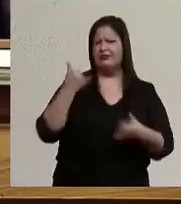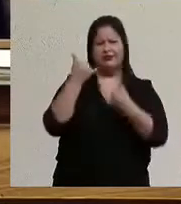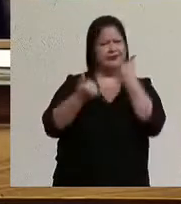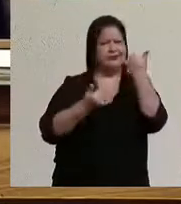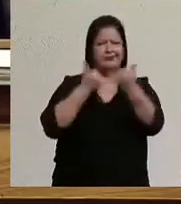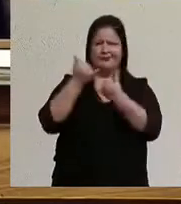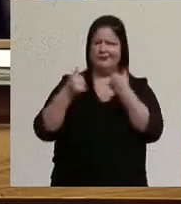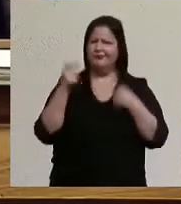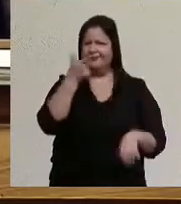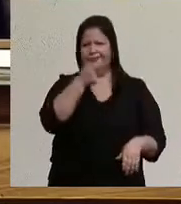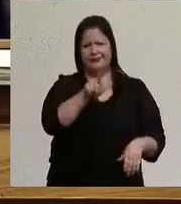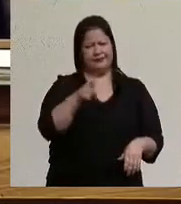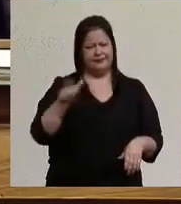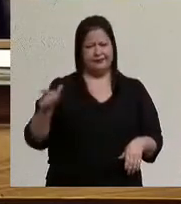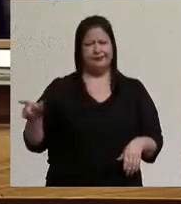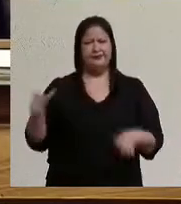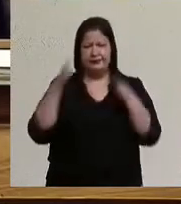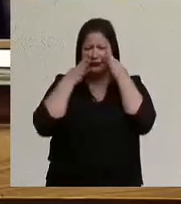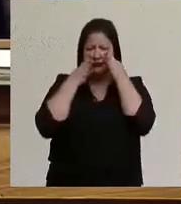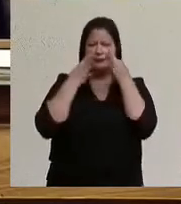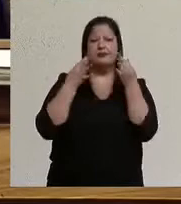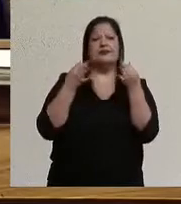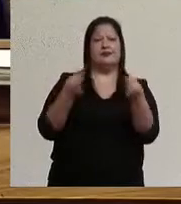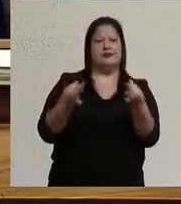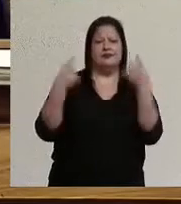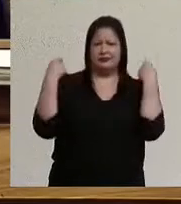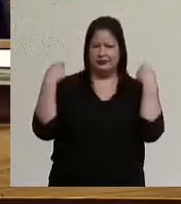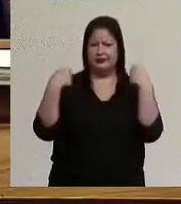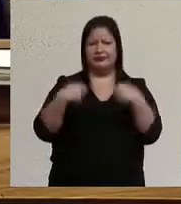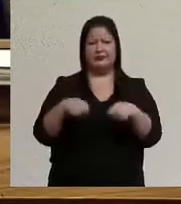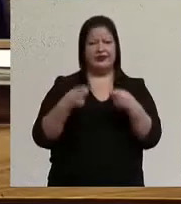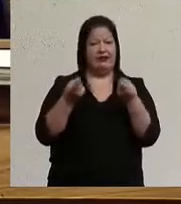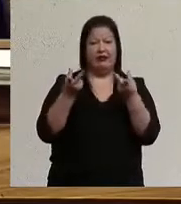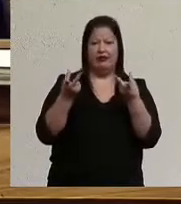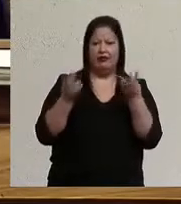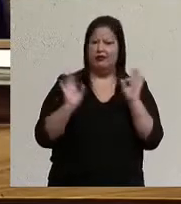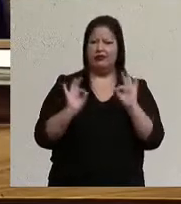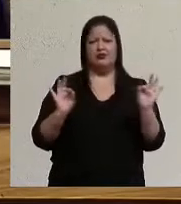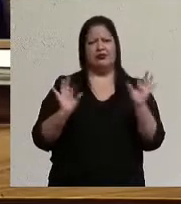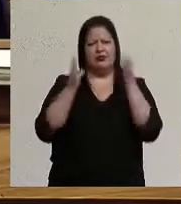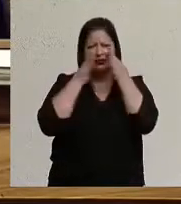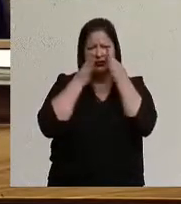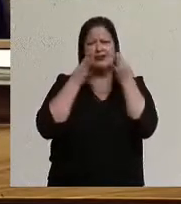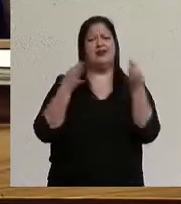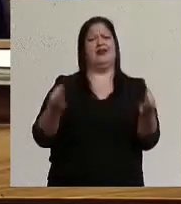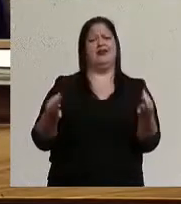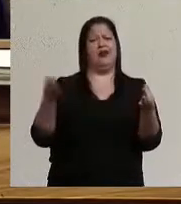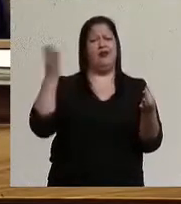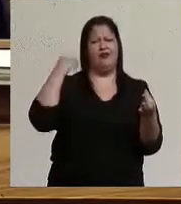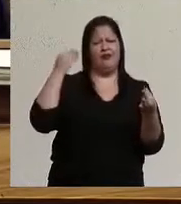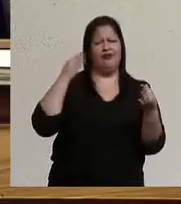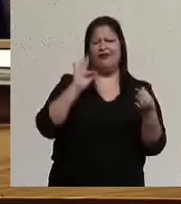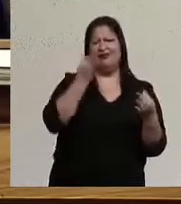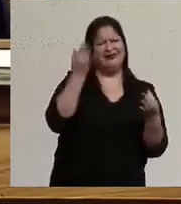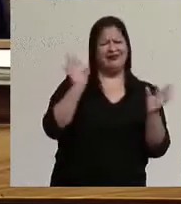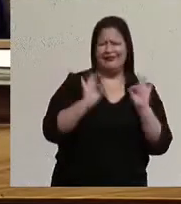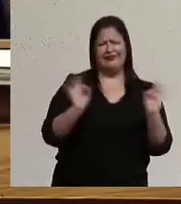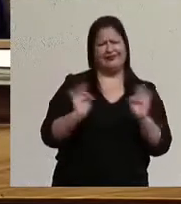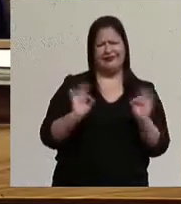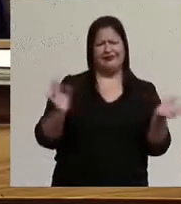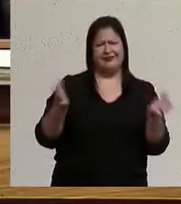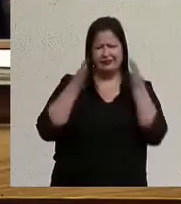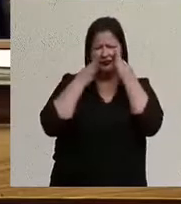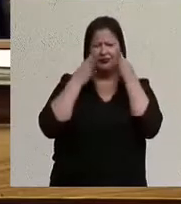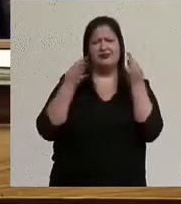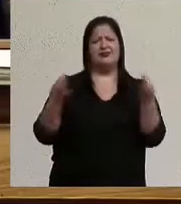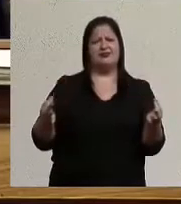não troca teu voto por nada né não se vende voto enfim não cai em sabem larábias